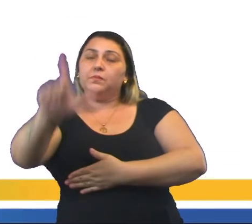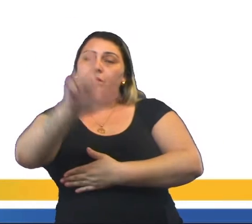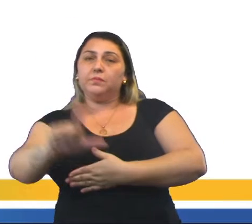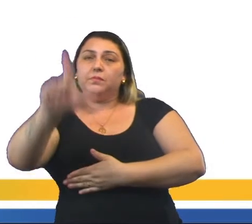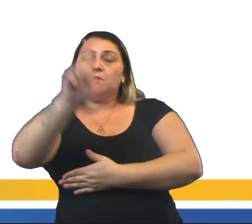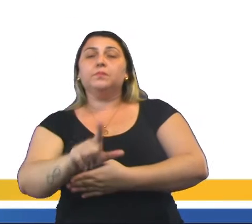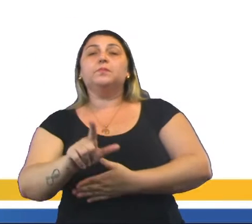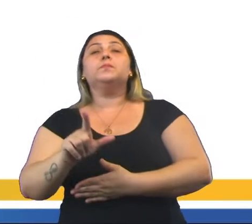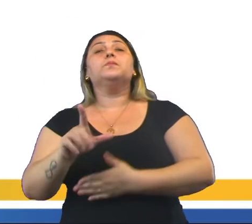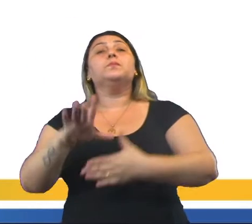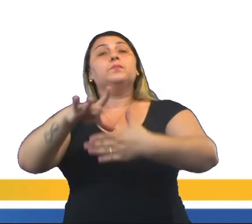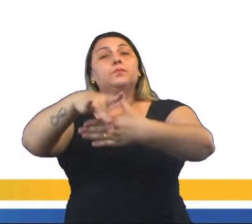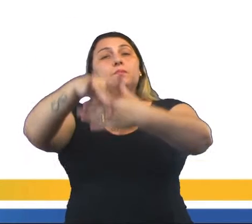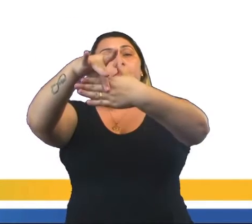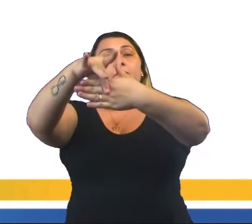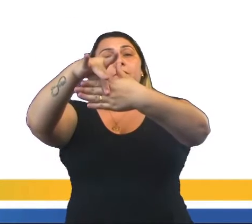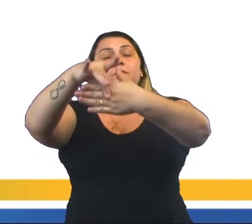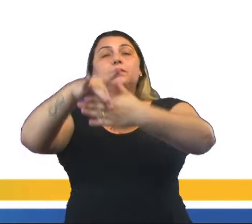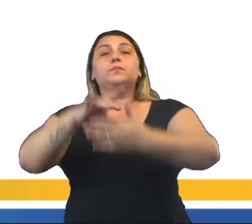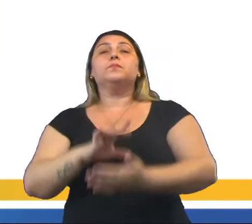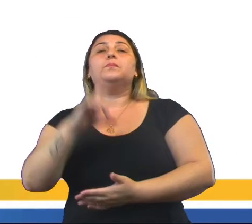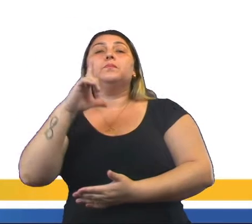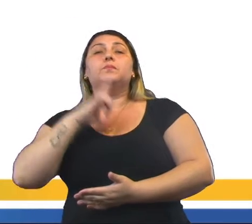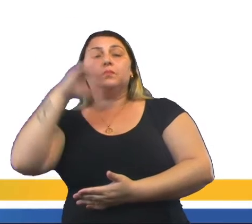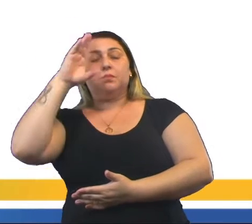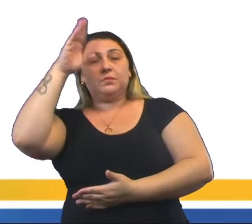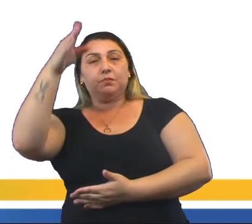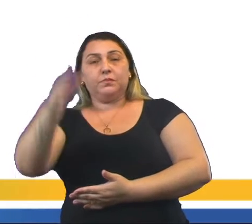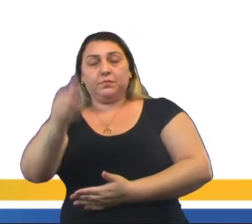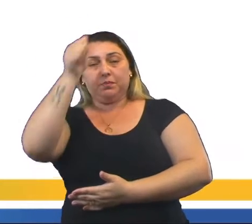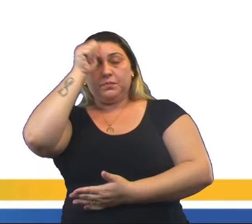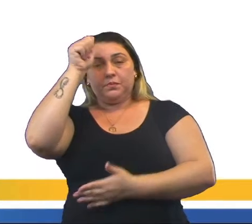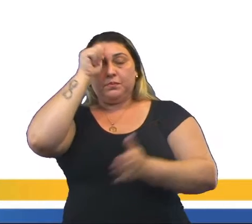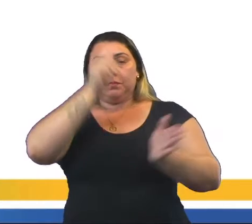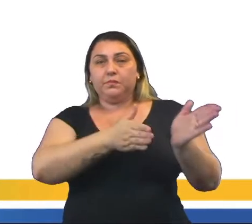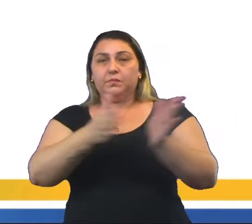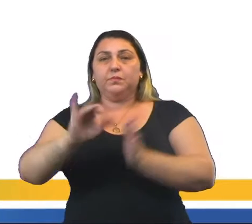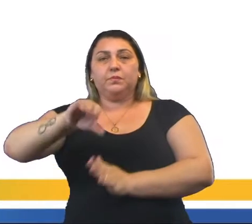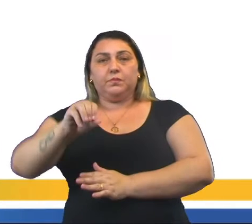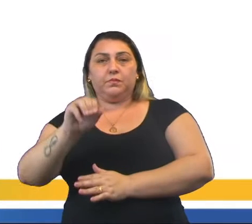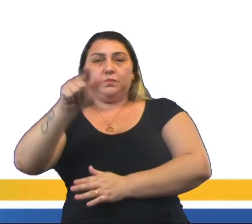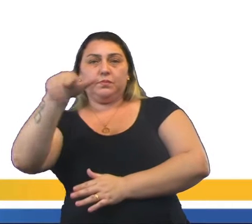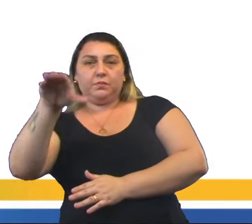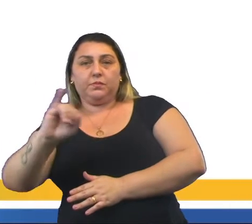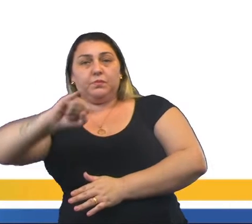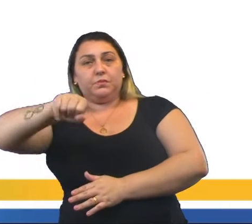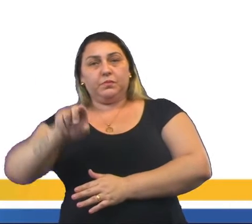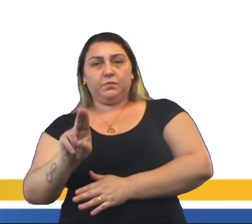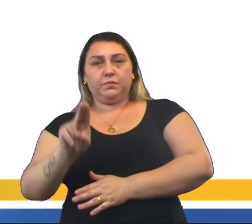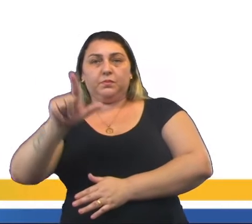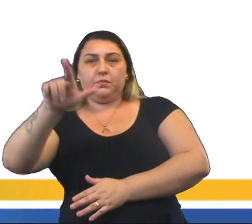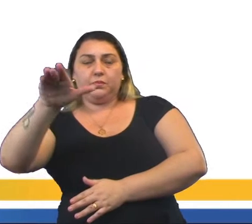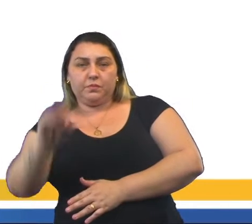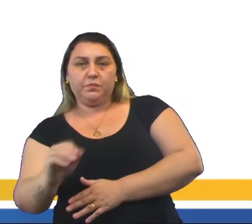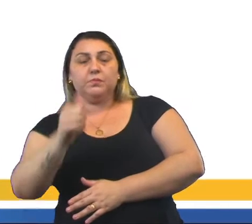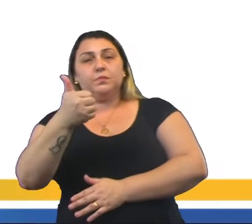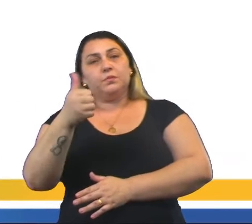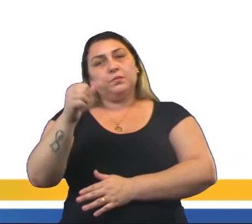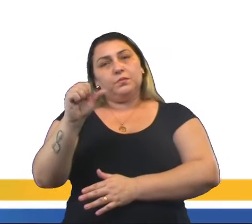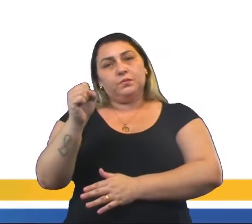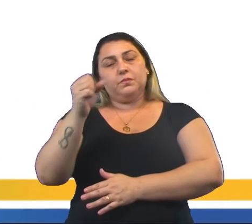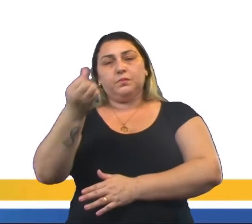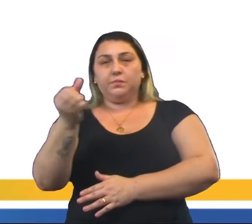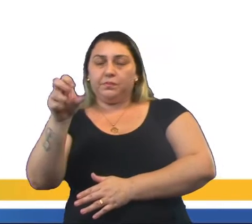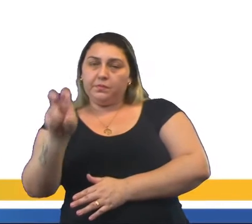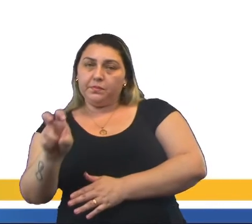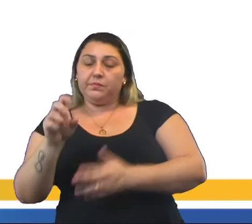literatura realista. E nós temos como os principais autores desse período João de Deus e Júlio Diniz. E em